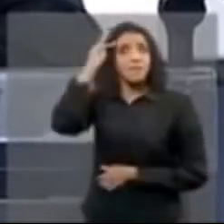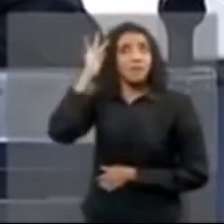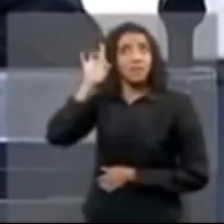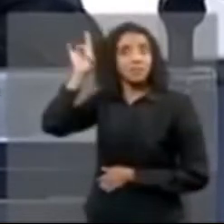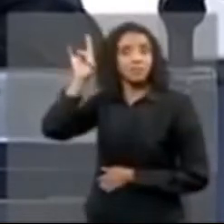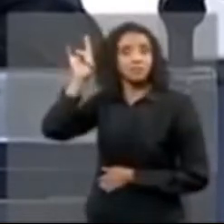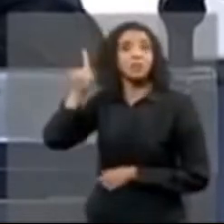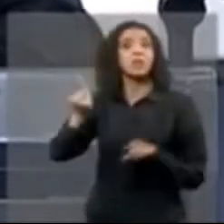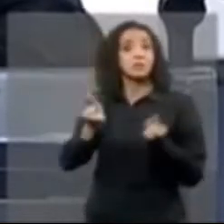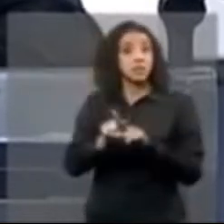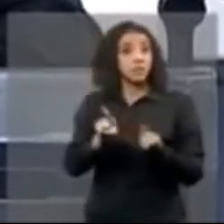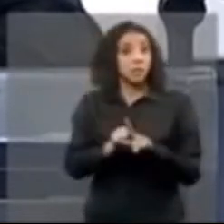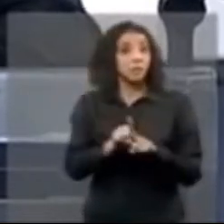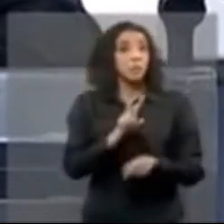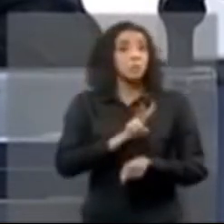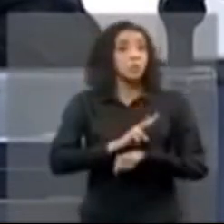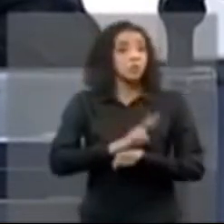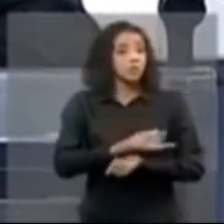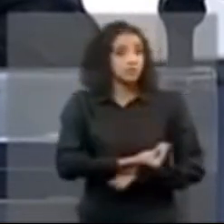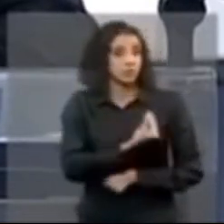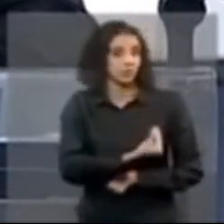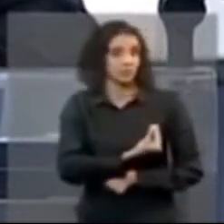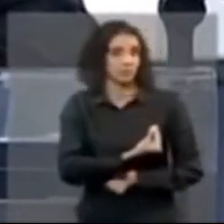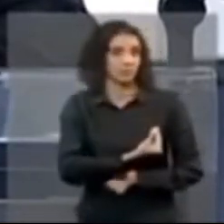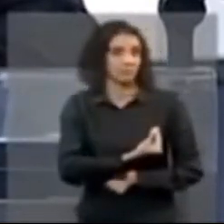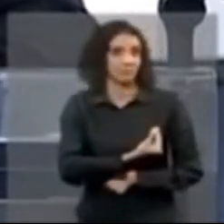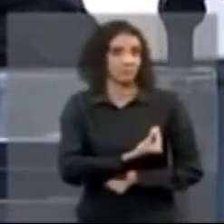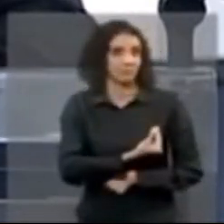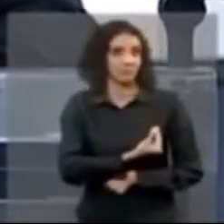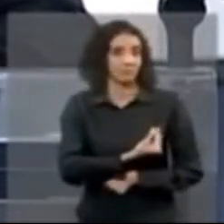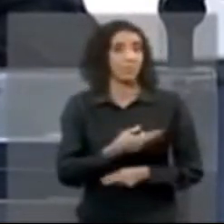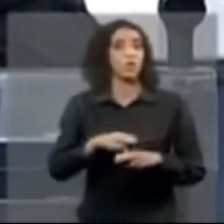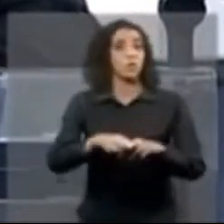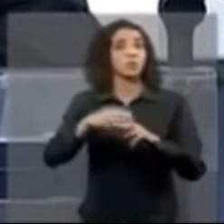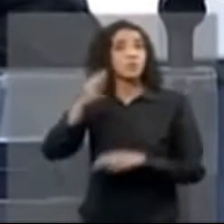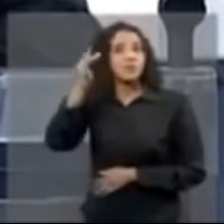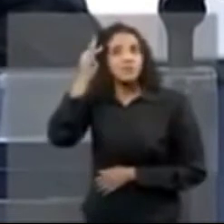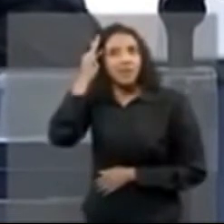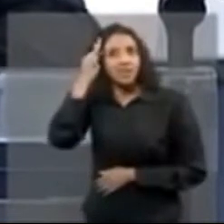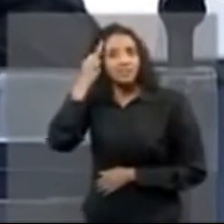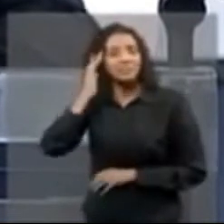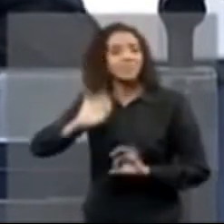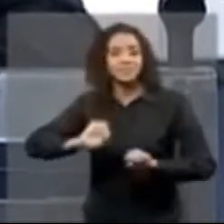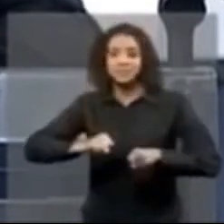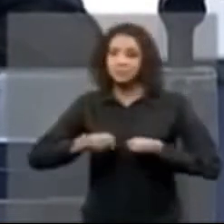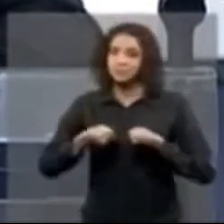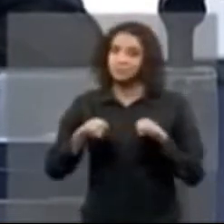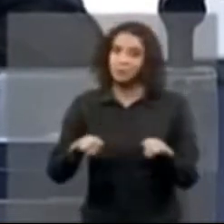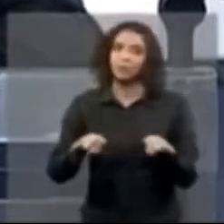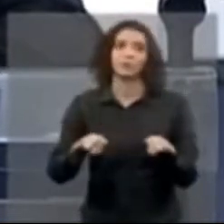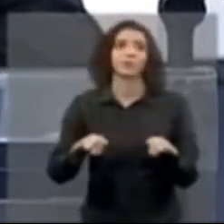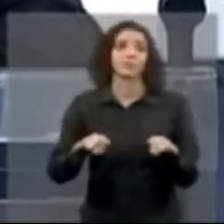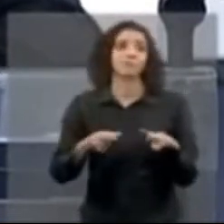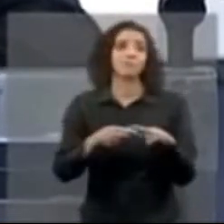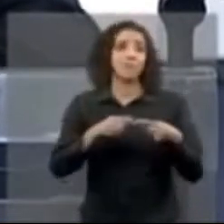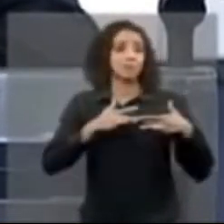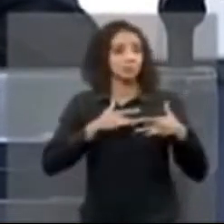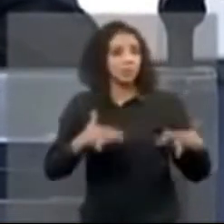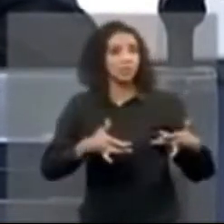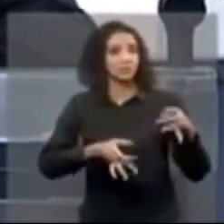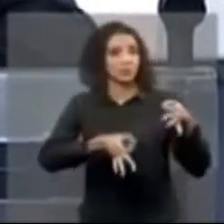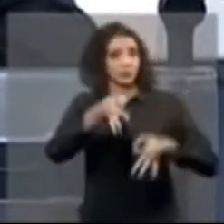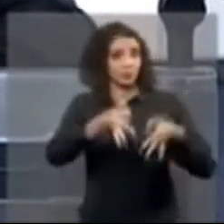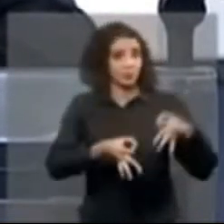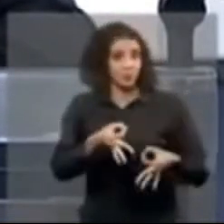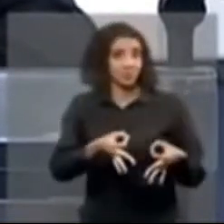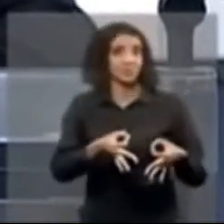e defesa da vida. Por essa fé, não medimos esforços nos gestos de verdadeira solidariedade, justiça